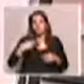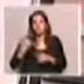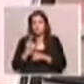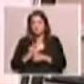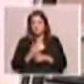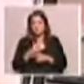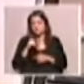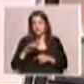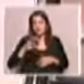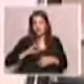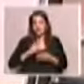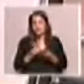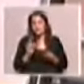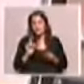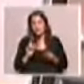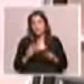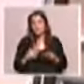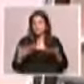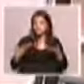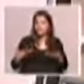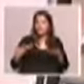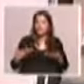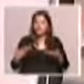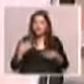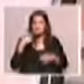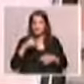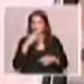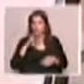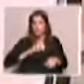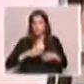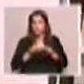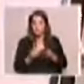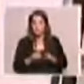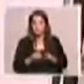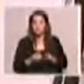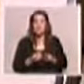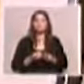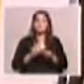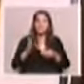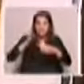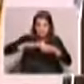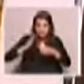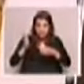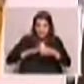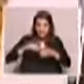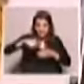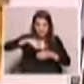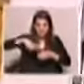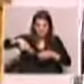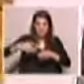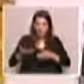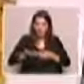coisas. Isto, agora, voltando só ao queijo. À tampa. Nós